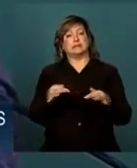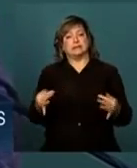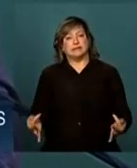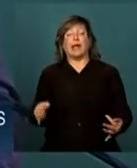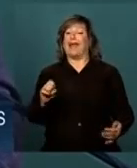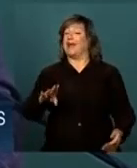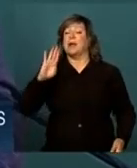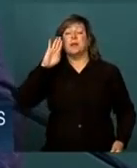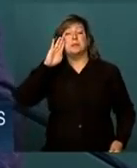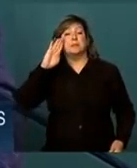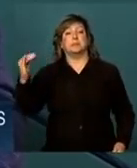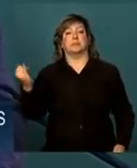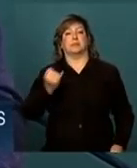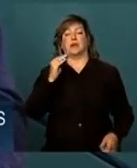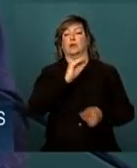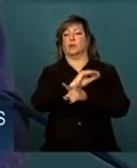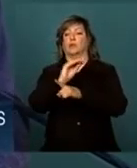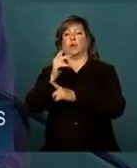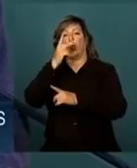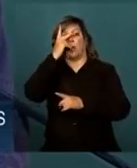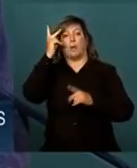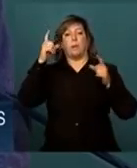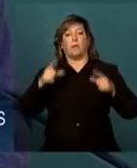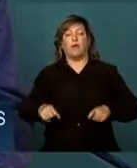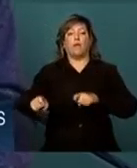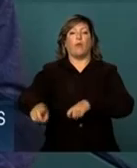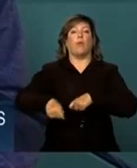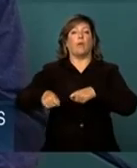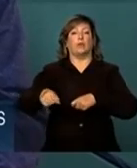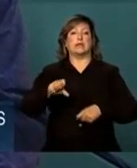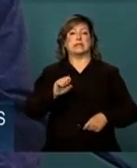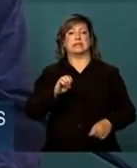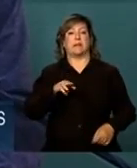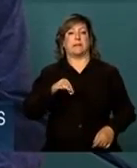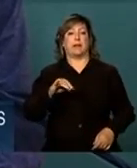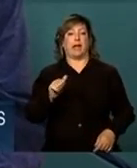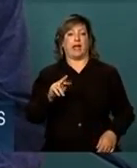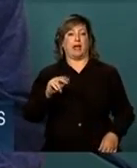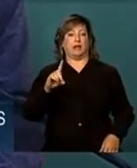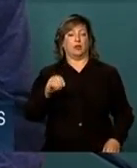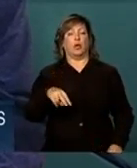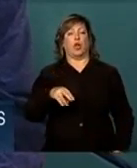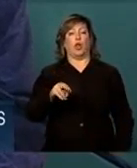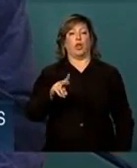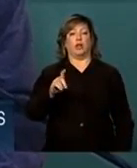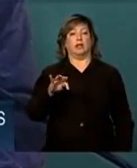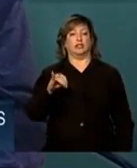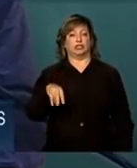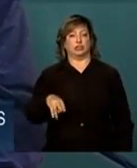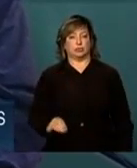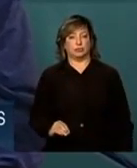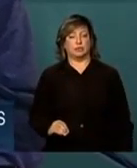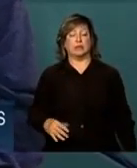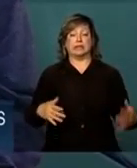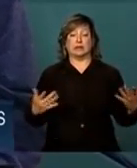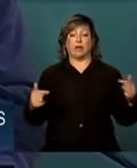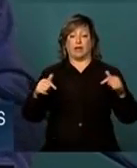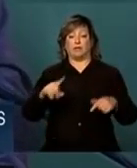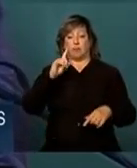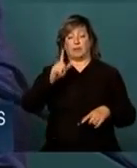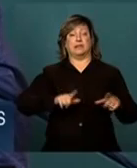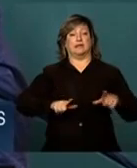é fundamental para o atendimento da população rural do semiárido nordestino. Vamos aqui dar uma ordem de serviço